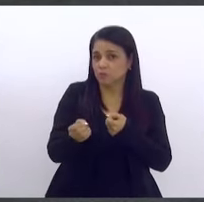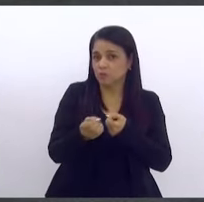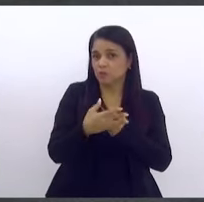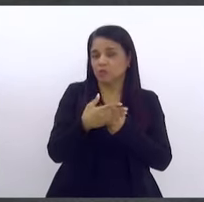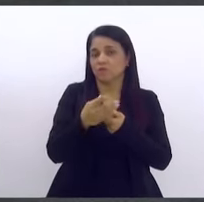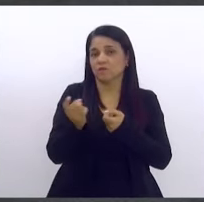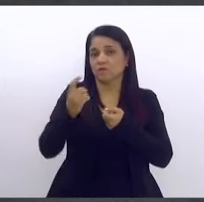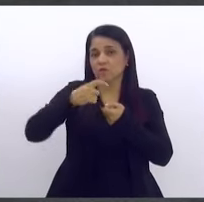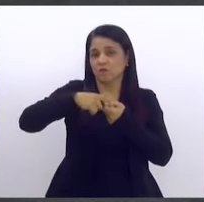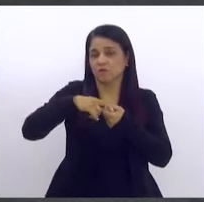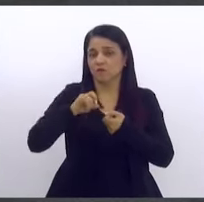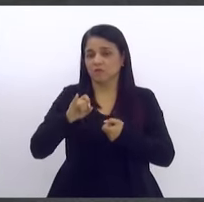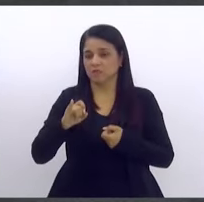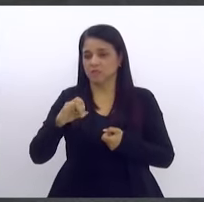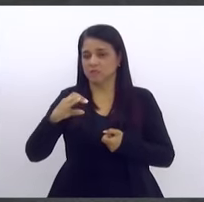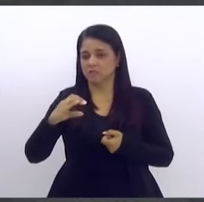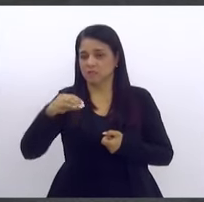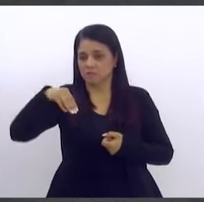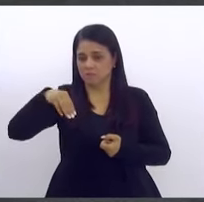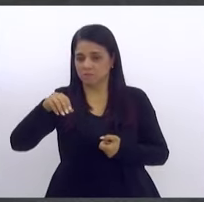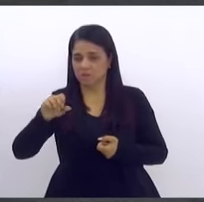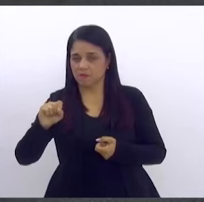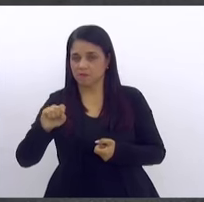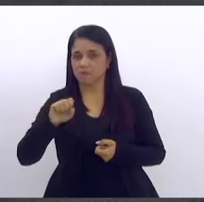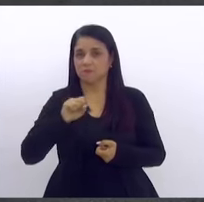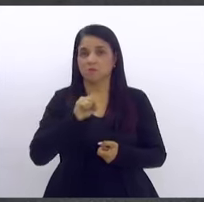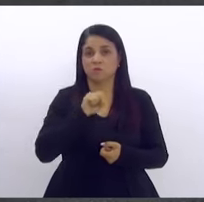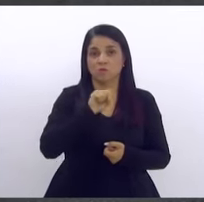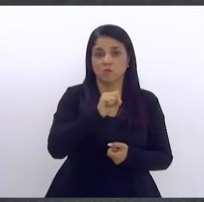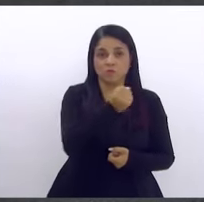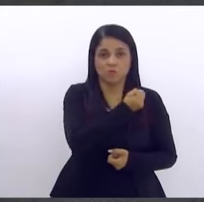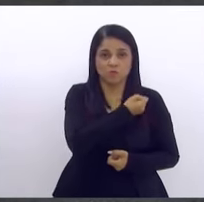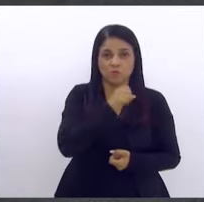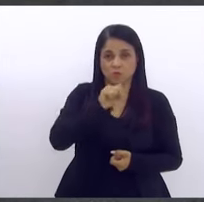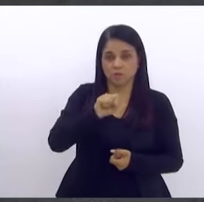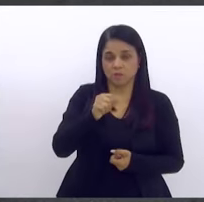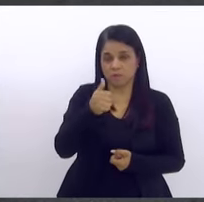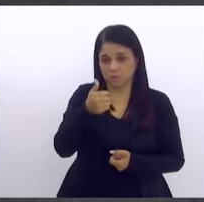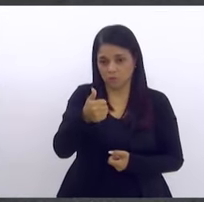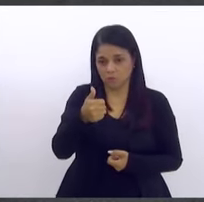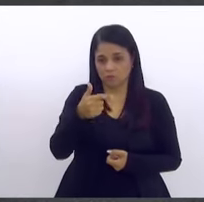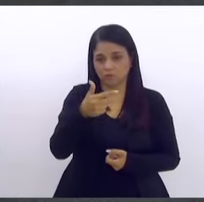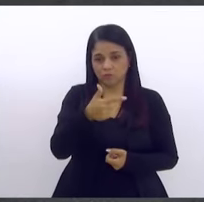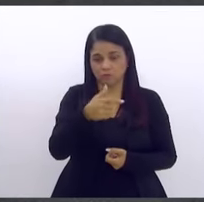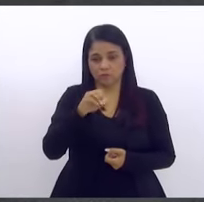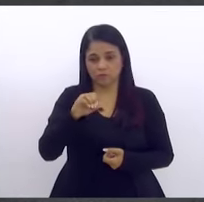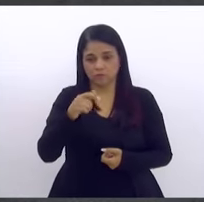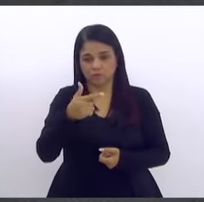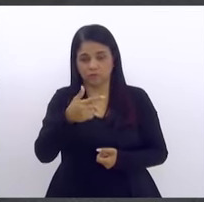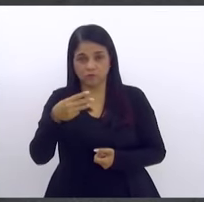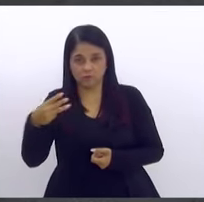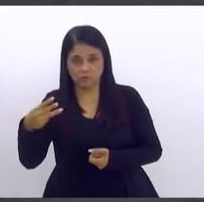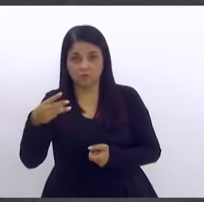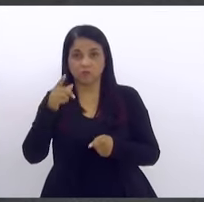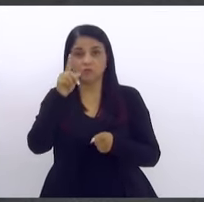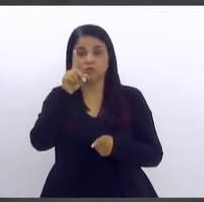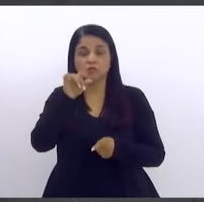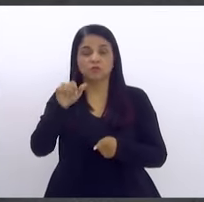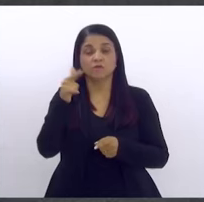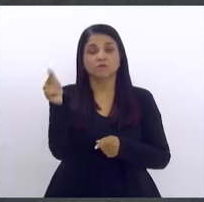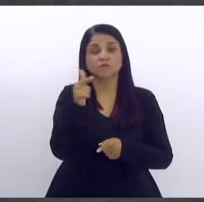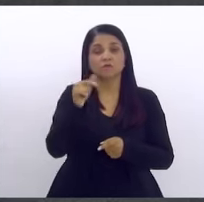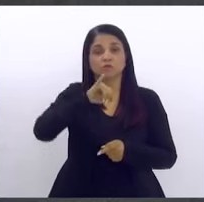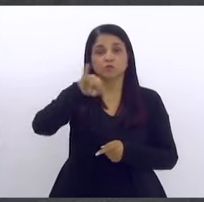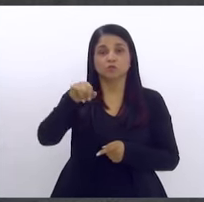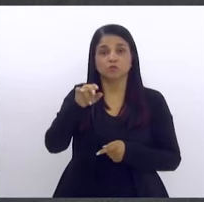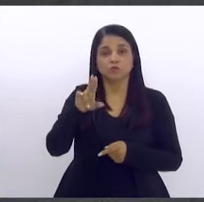convênio ICMS 81 de 23, foi do dia 22 de junho. E esta